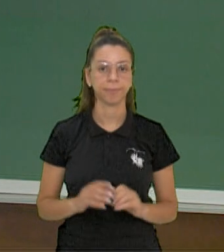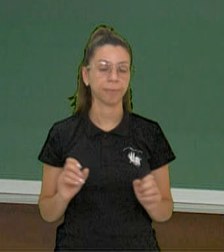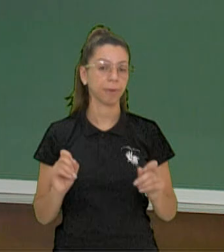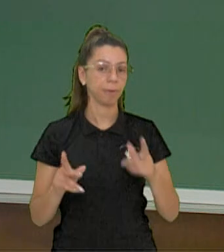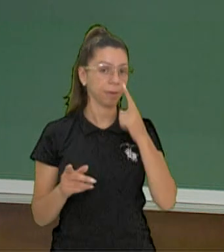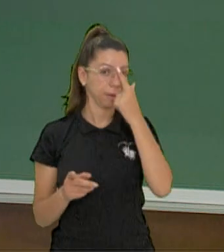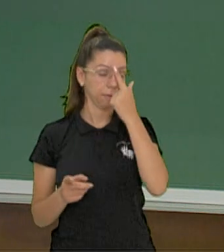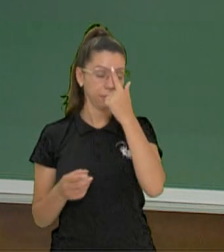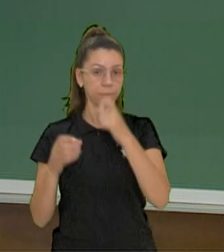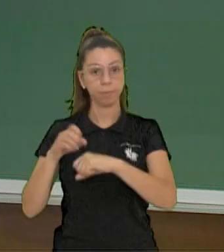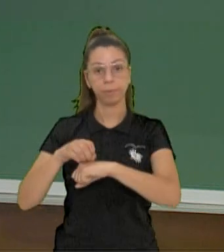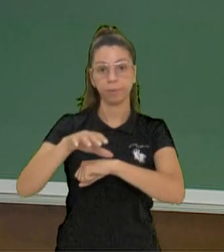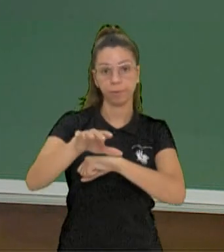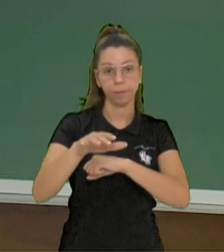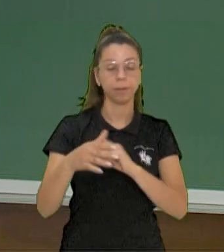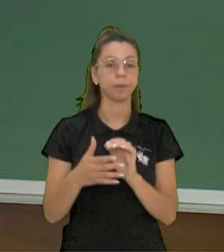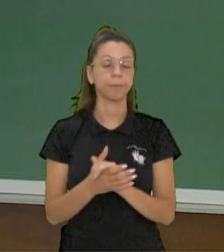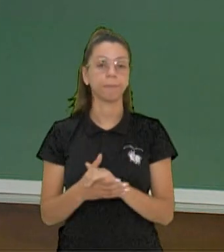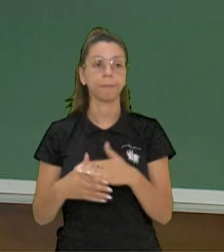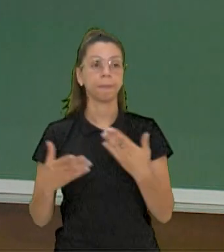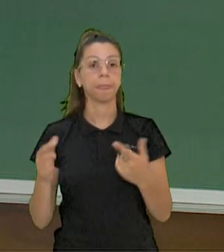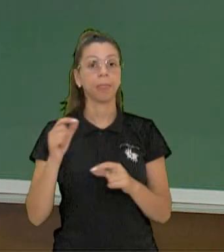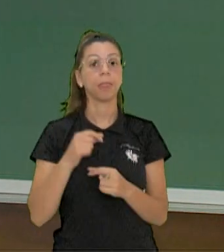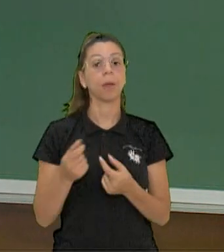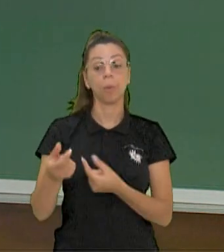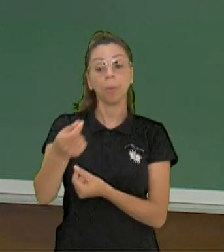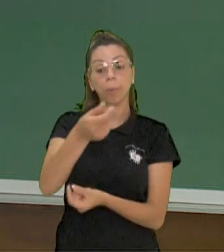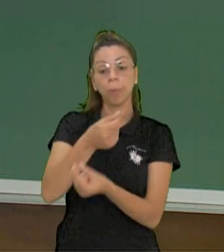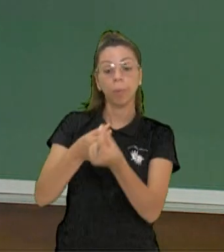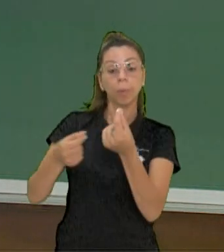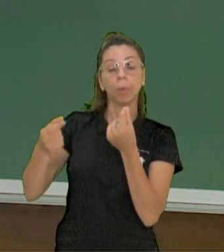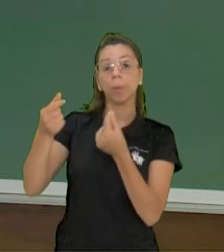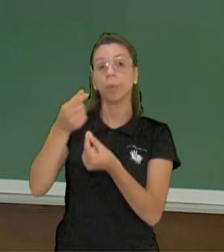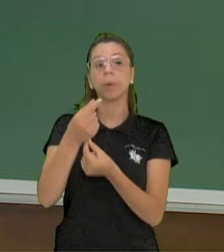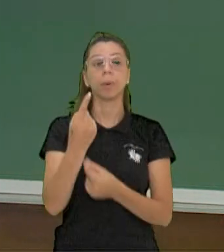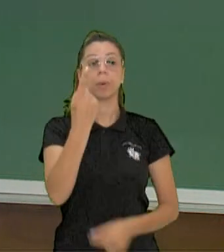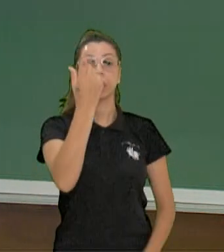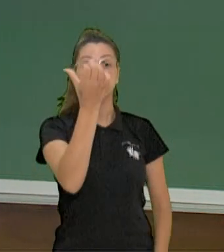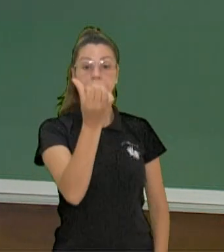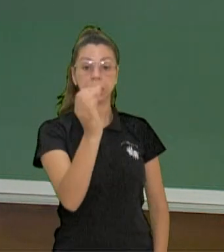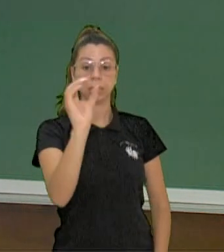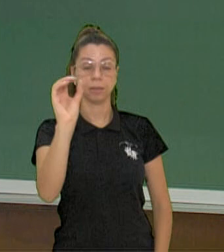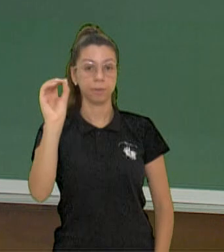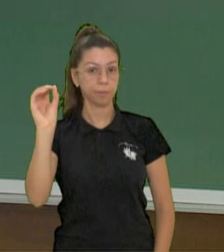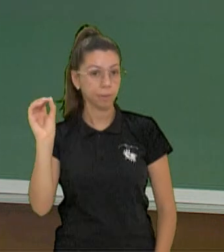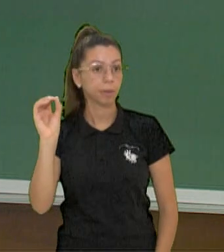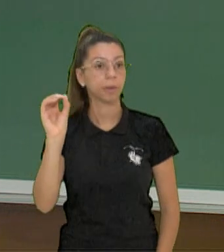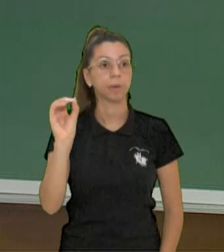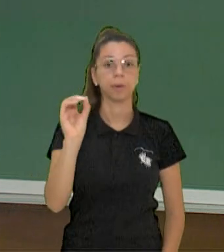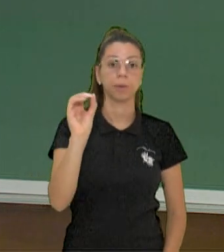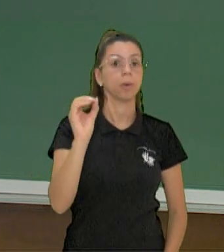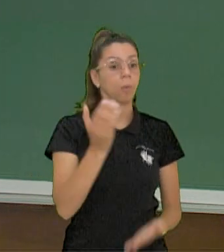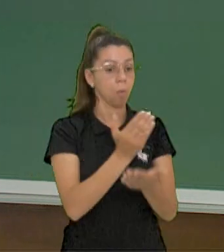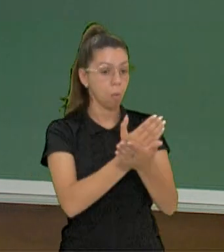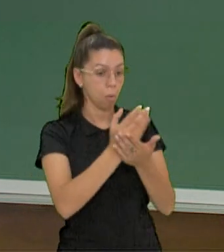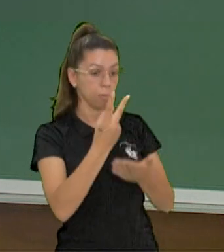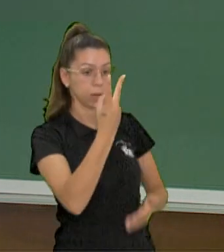Muito bem, vamos de dica? Olha só. Montante esperado de 160 mil, capital de